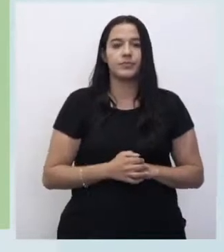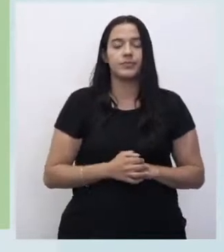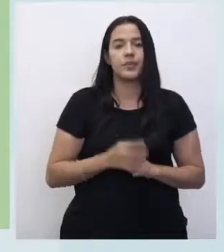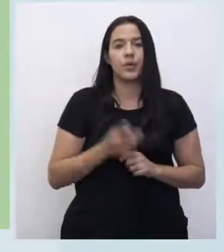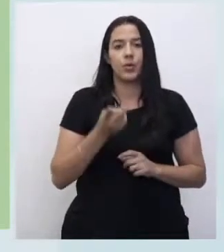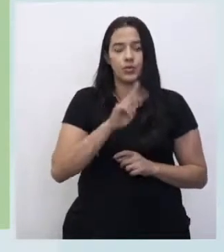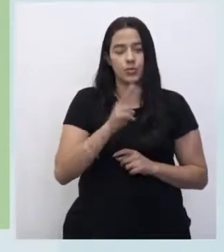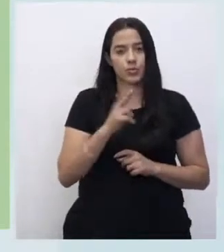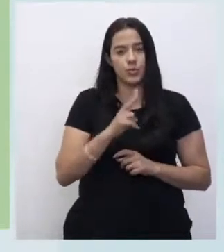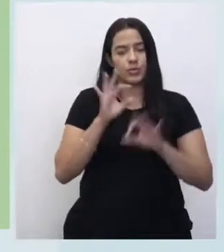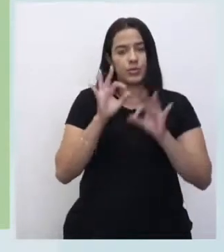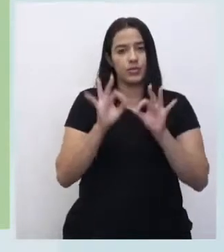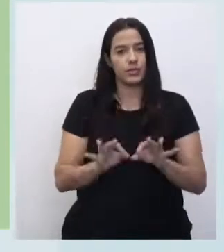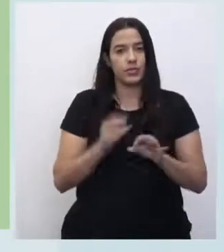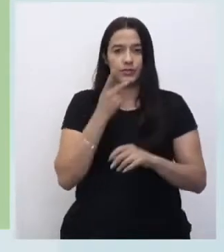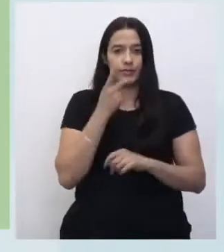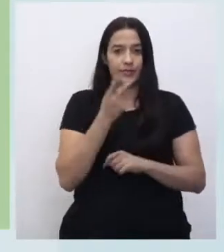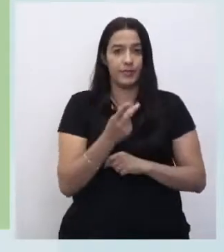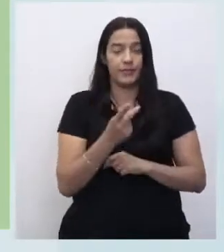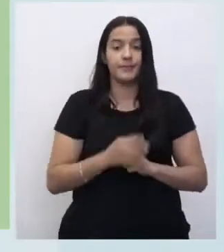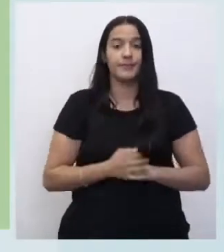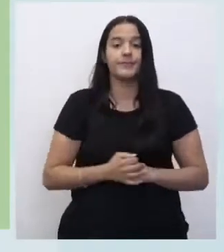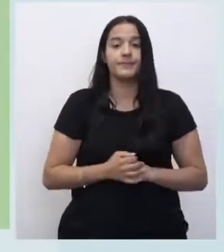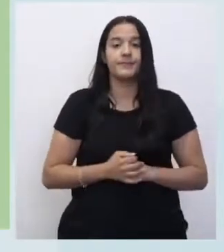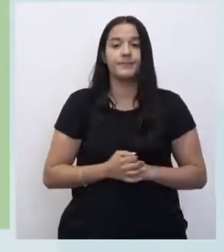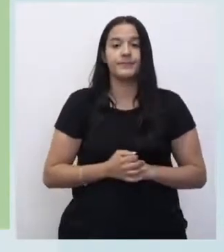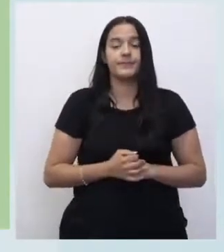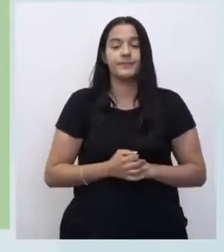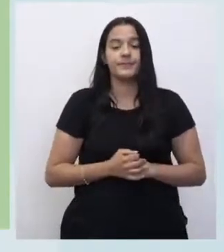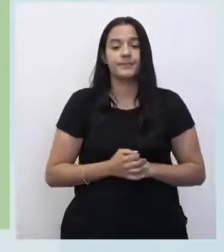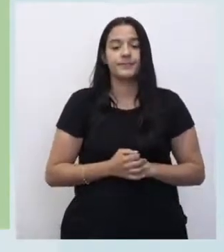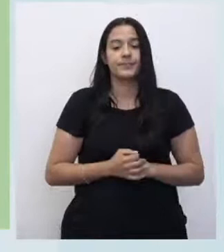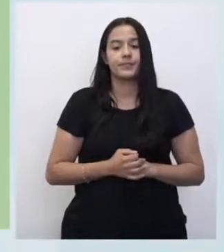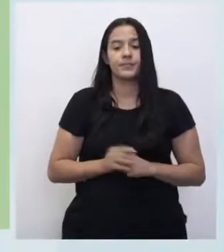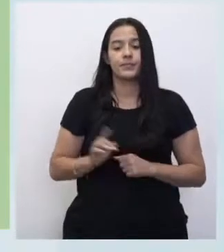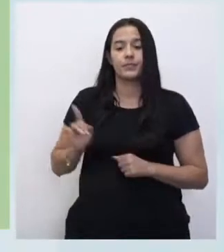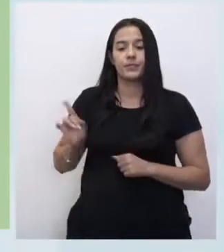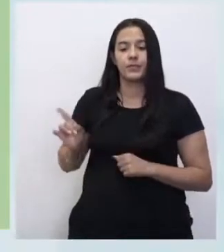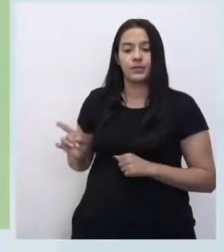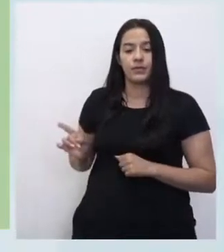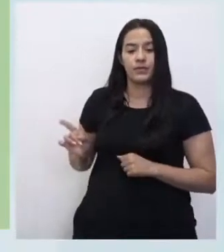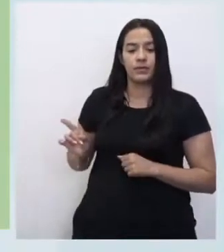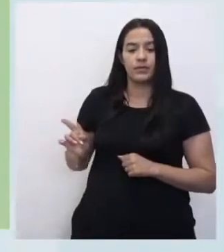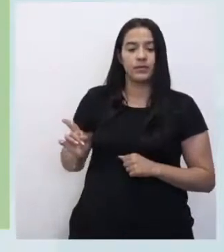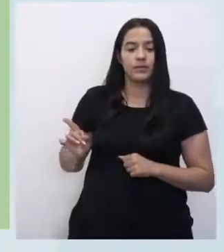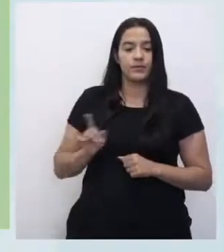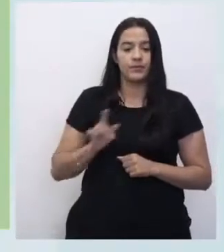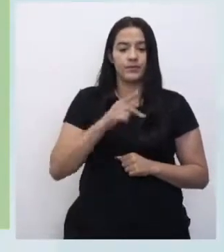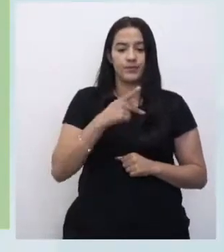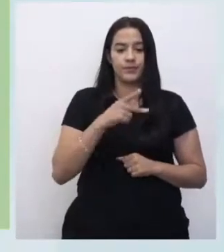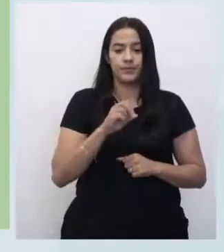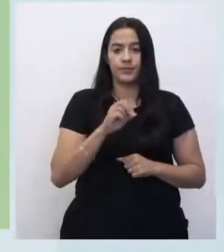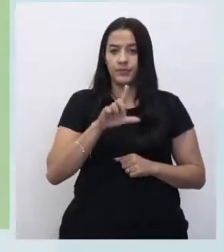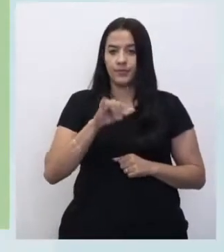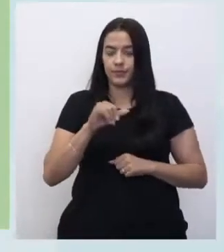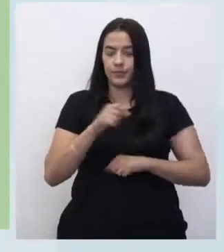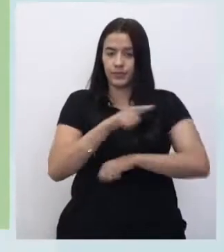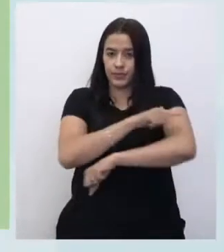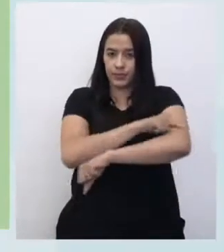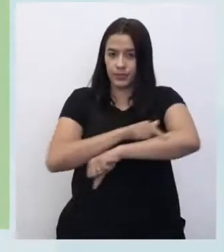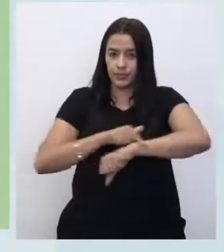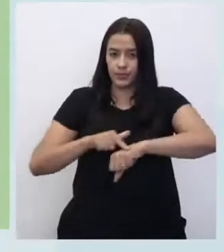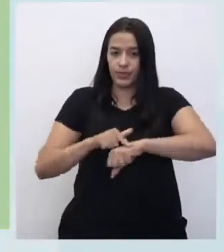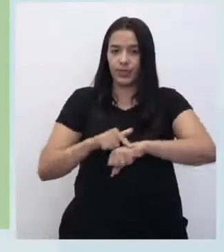duas formas estão corretas, né? De gentil, mais gentil. Polite, que é educado, eu posso falar politer or more